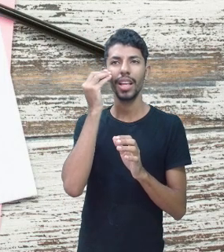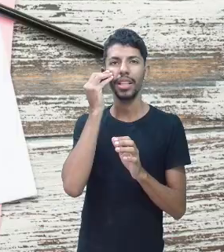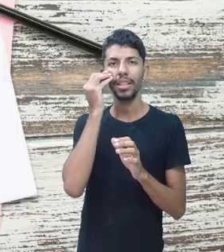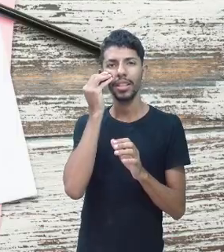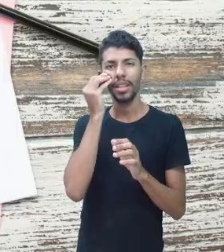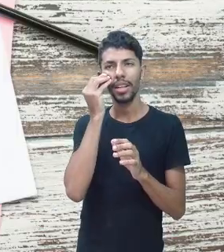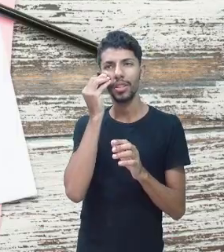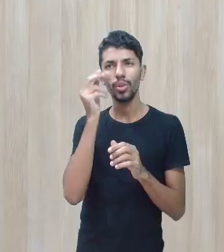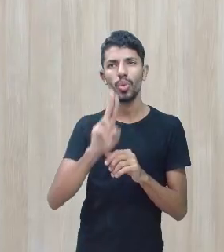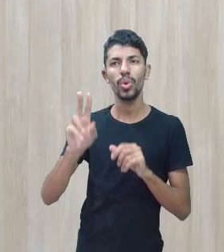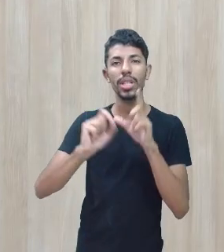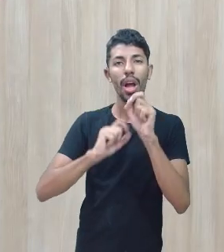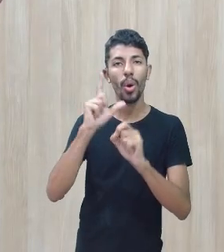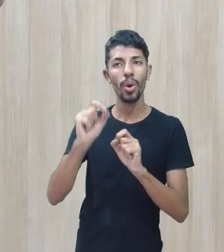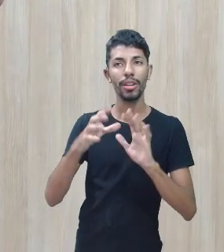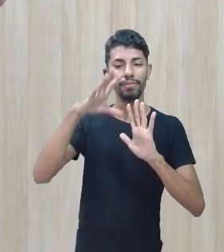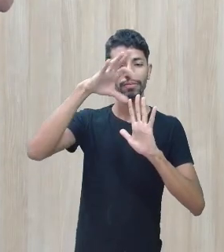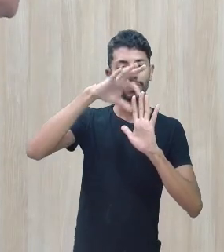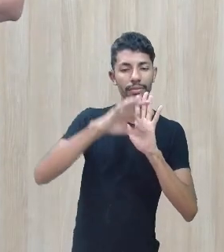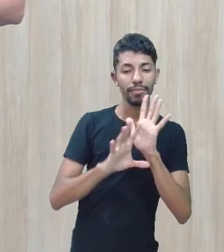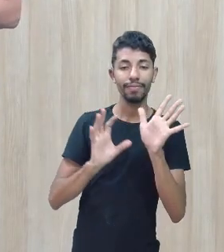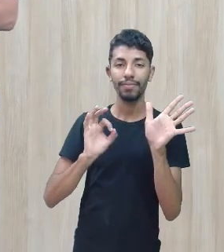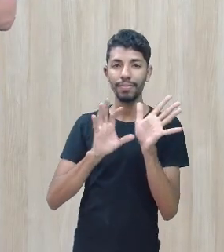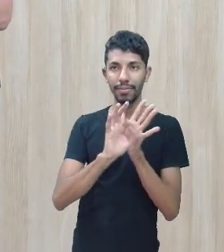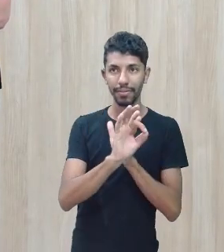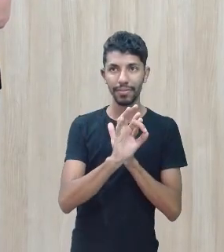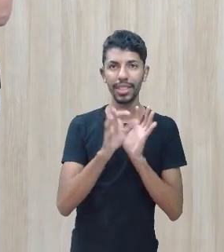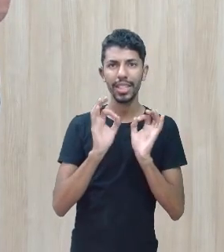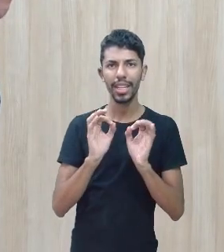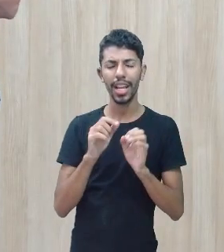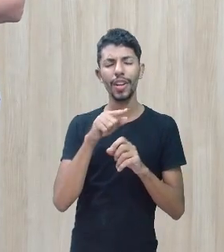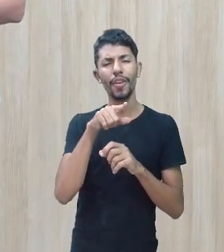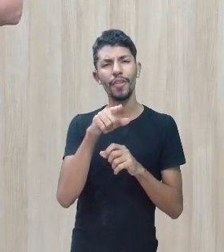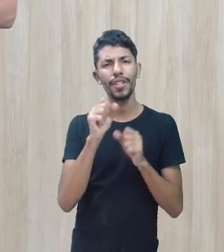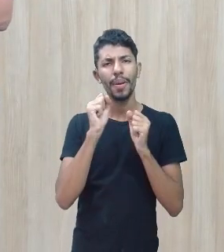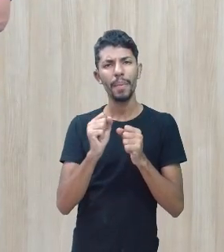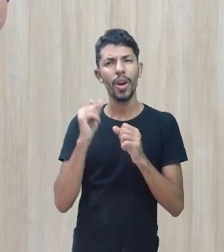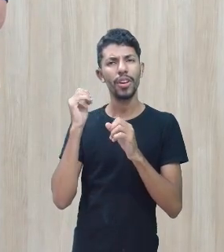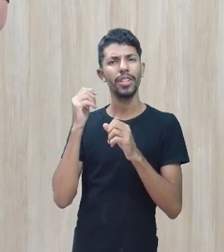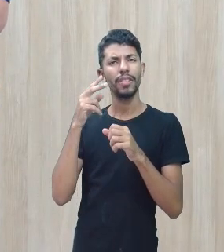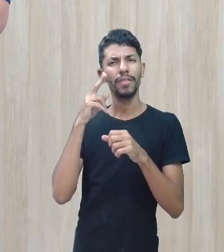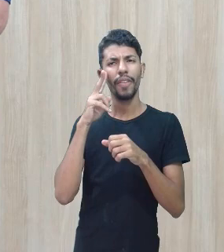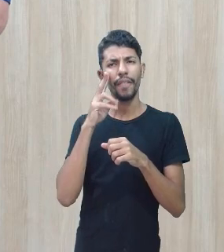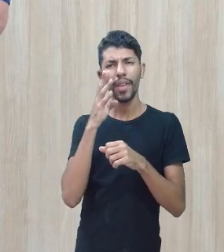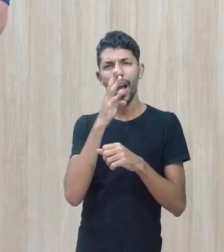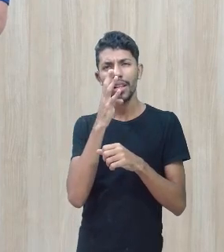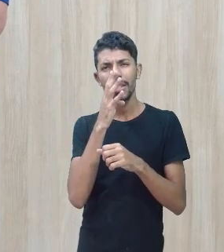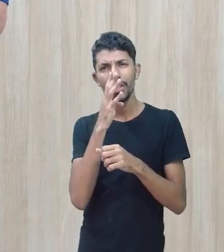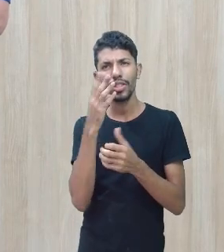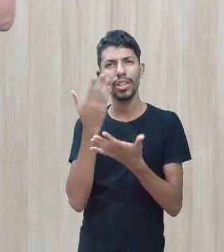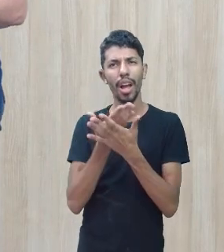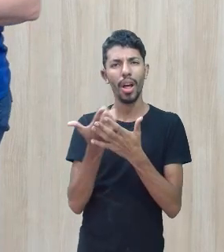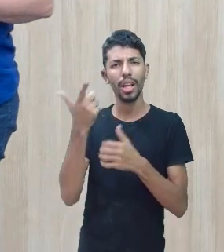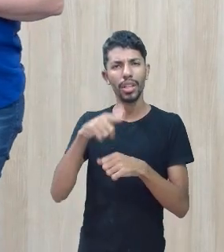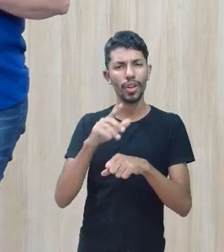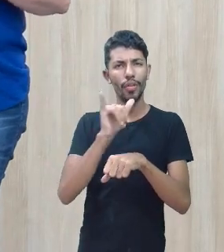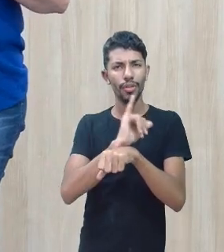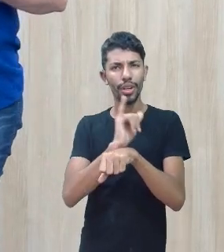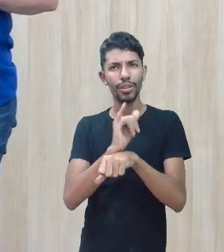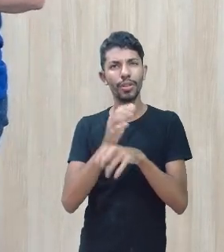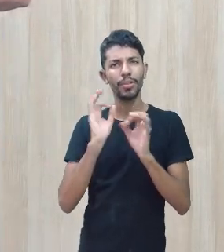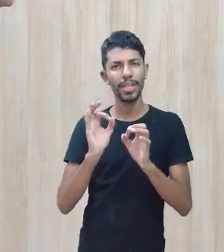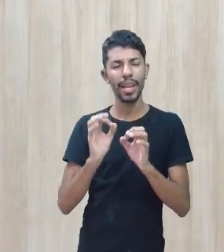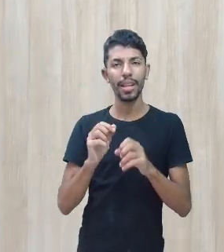é? Vai lá, revisa essa aula no YouTube, tá? Ela vai ficar lá para você revisar esse conhecimento. E